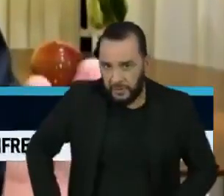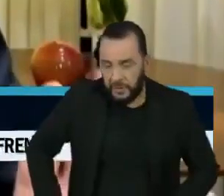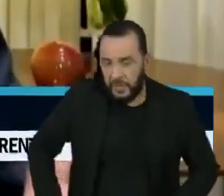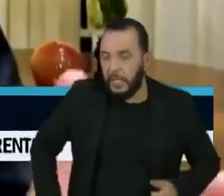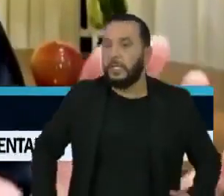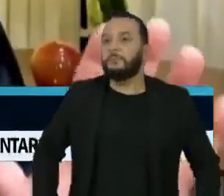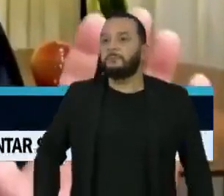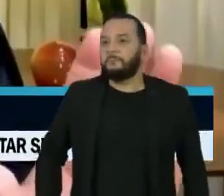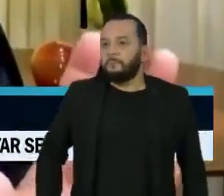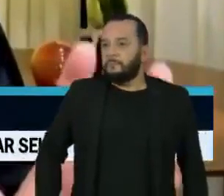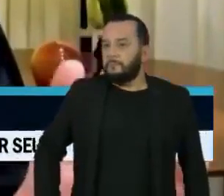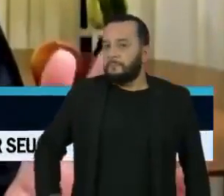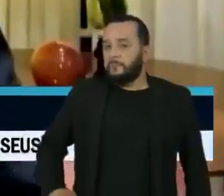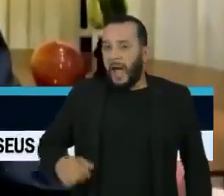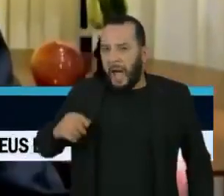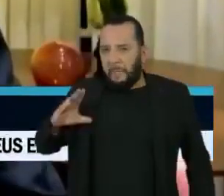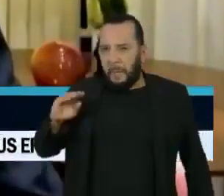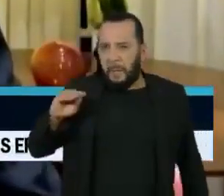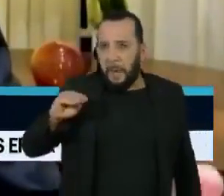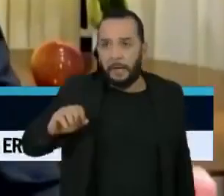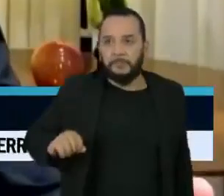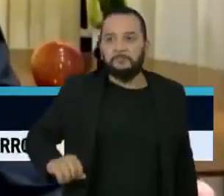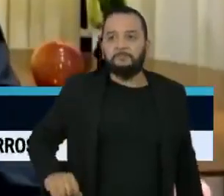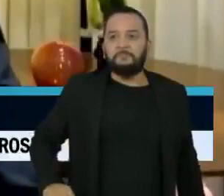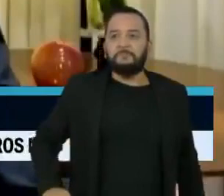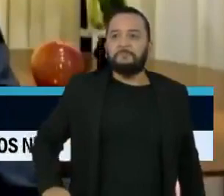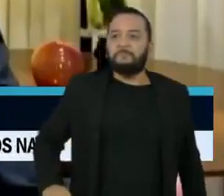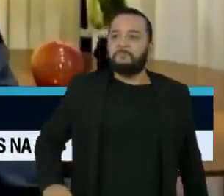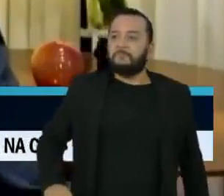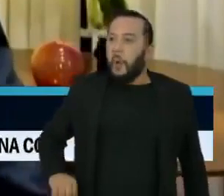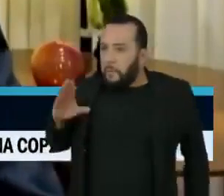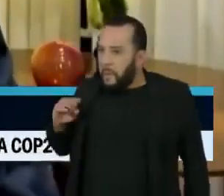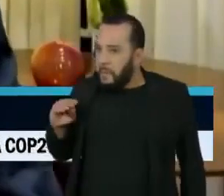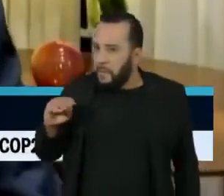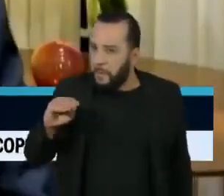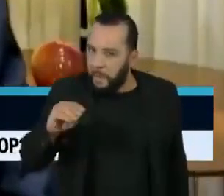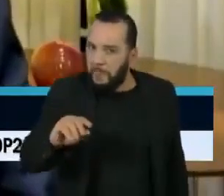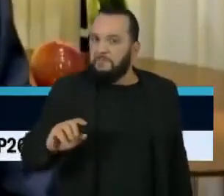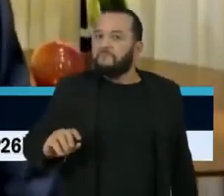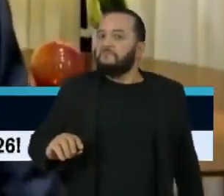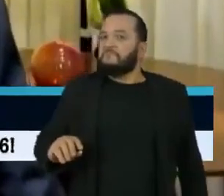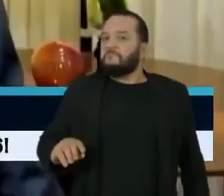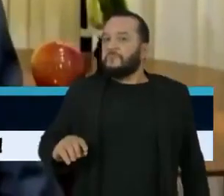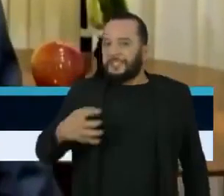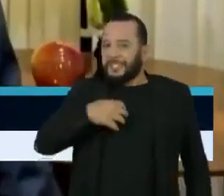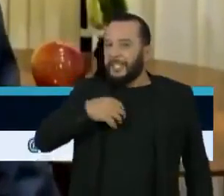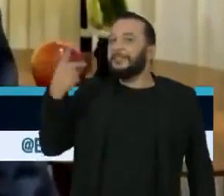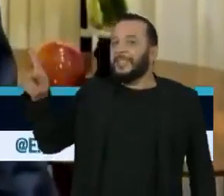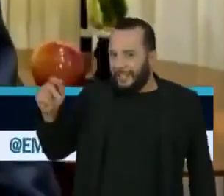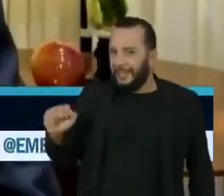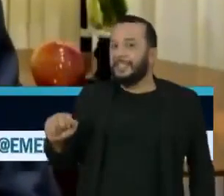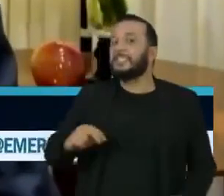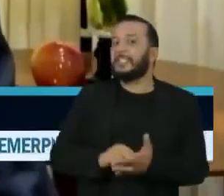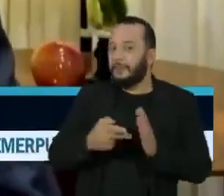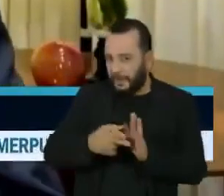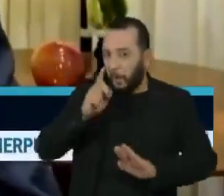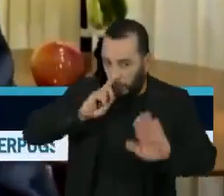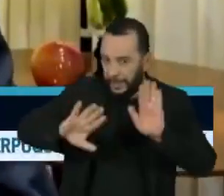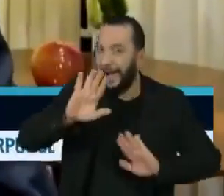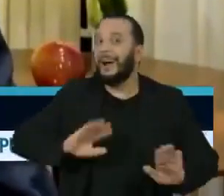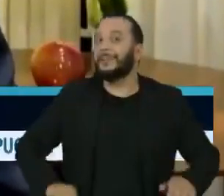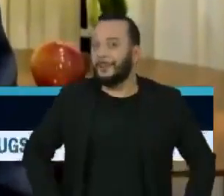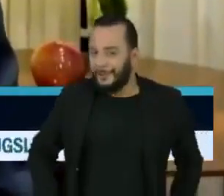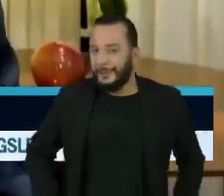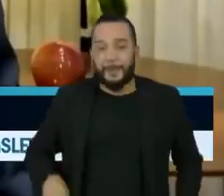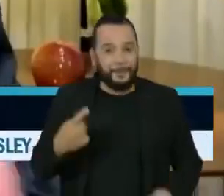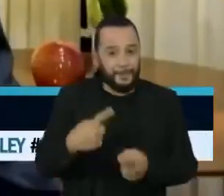pausas, assim, quase dizendo calma lá, para lá, né, cuidado. E acho que isso cria também algo que não se conhecia